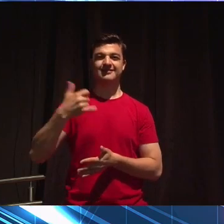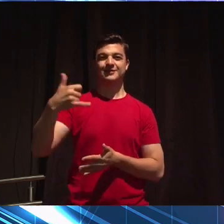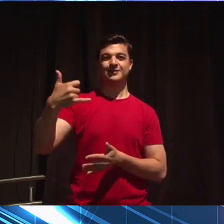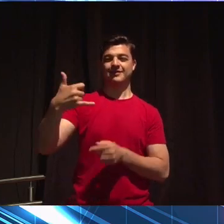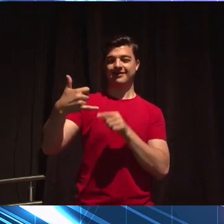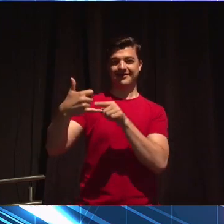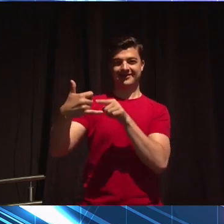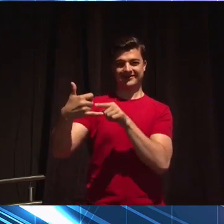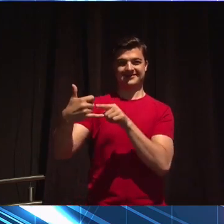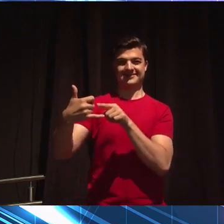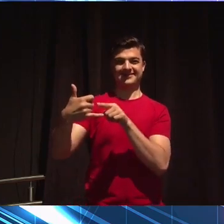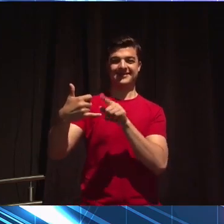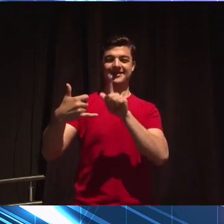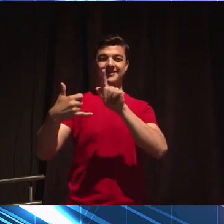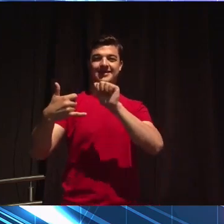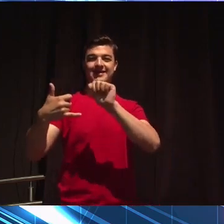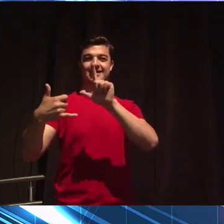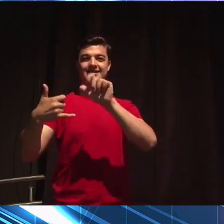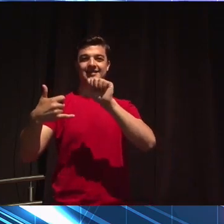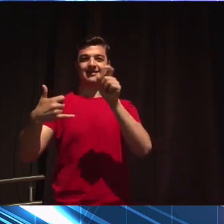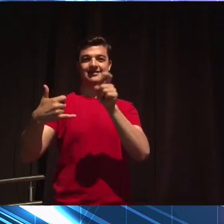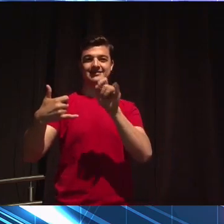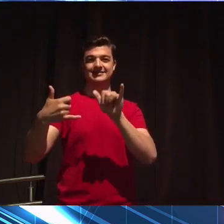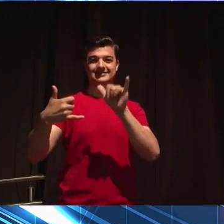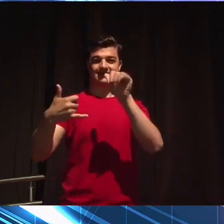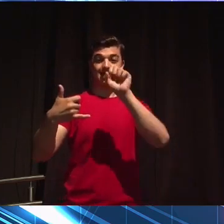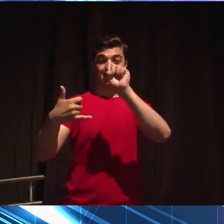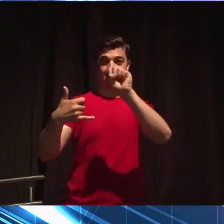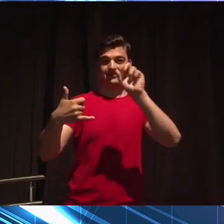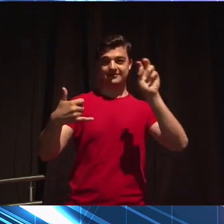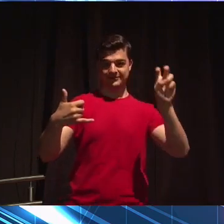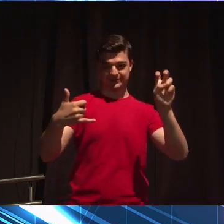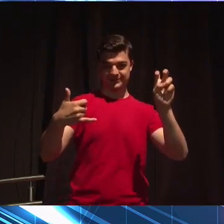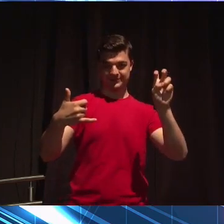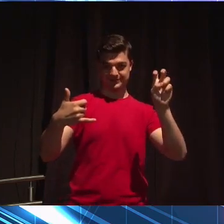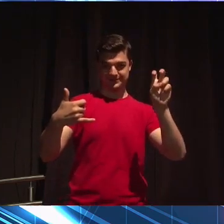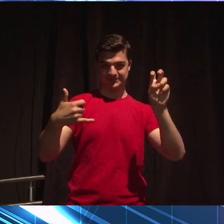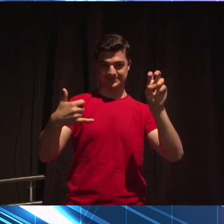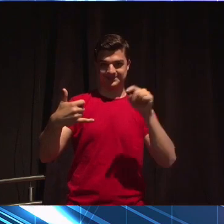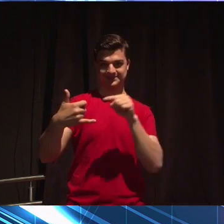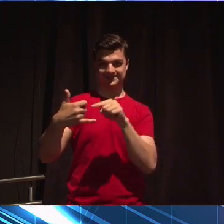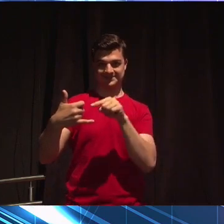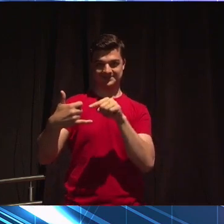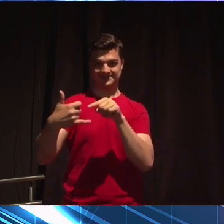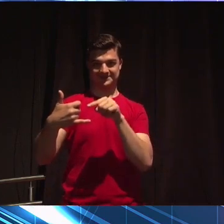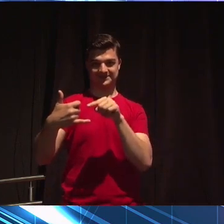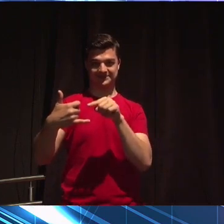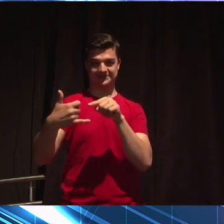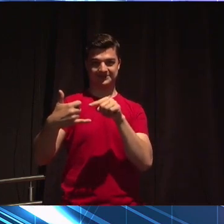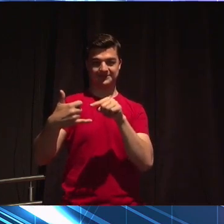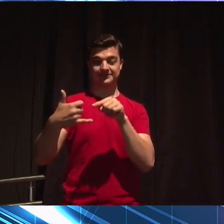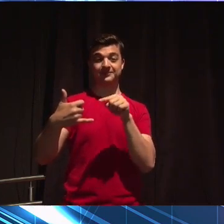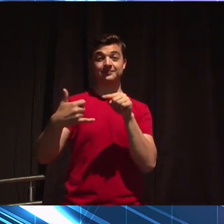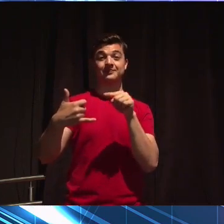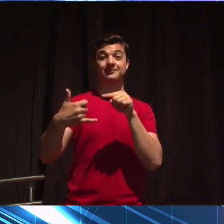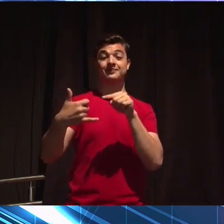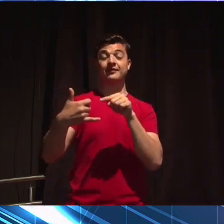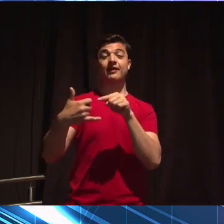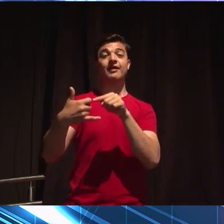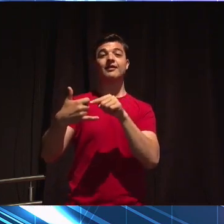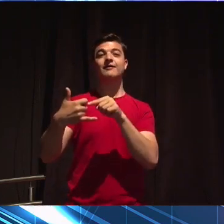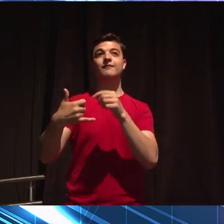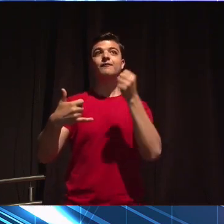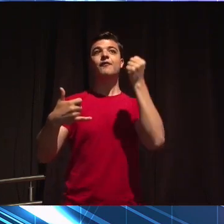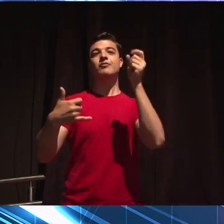tá? Mais uma vez, Galaxy S5, de 2014, ele era 10 vezes